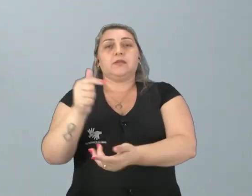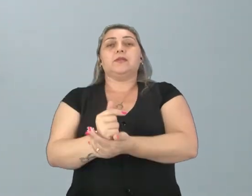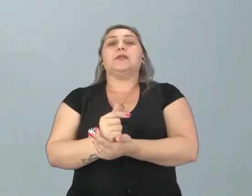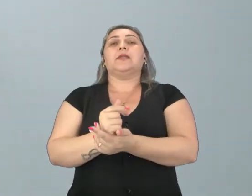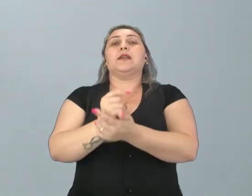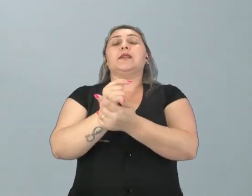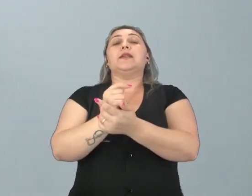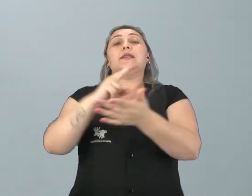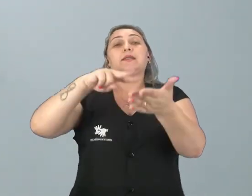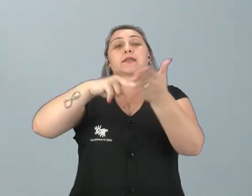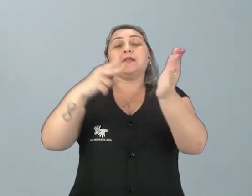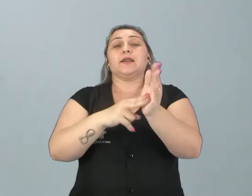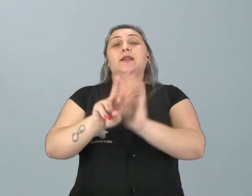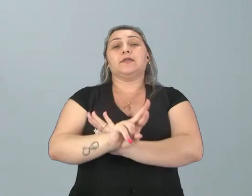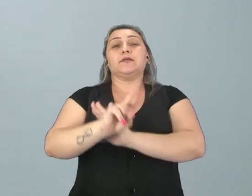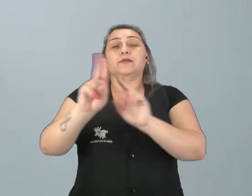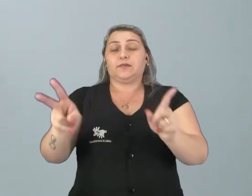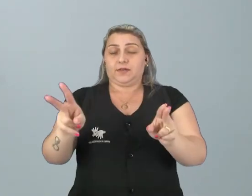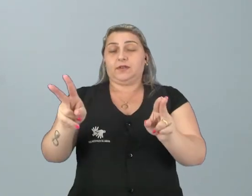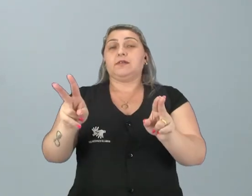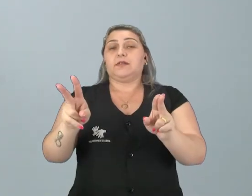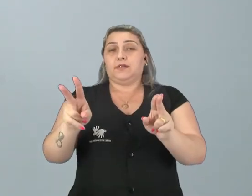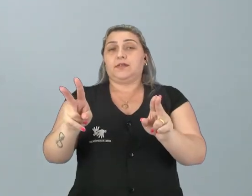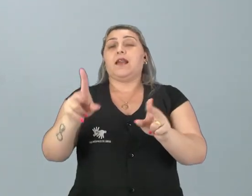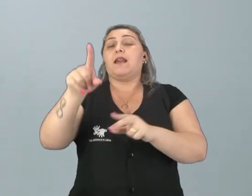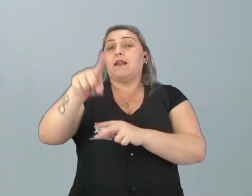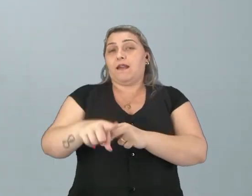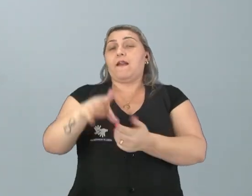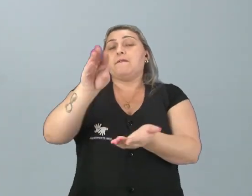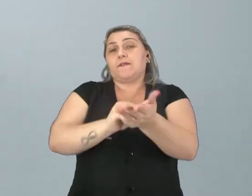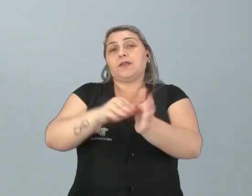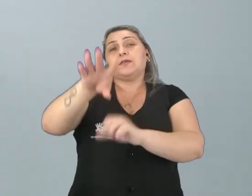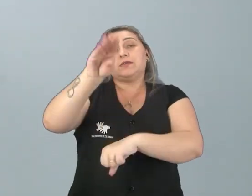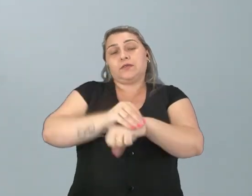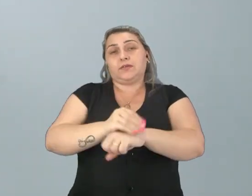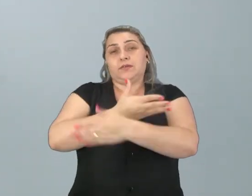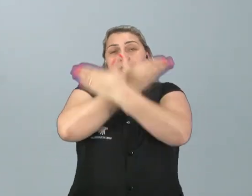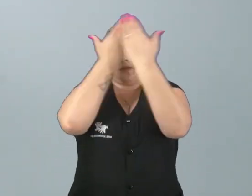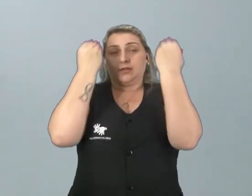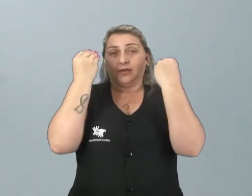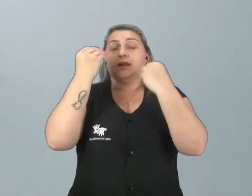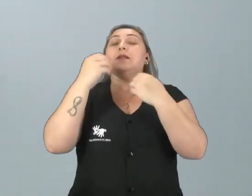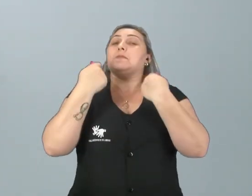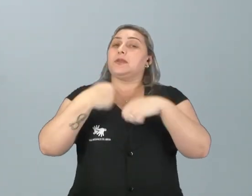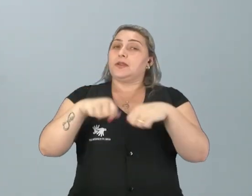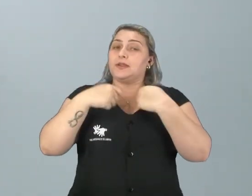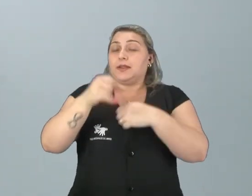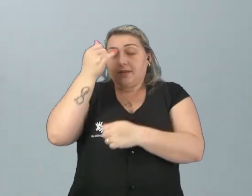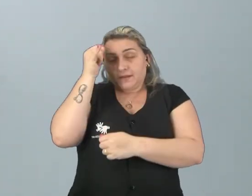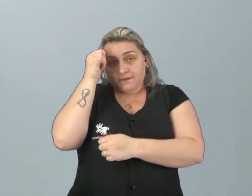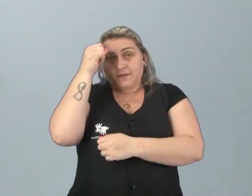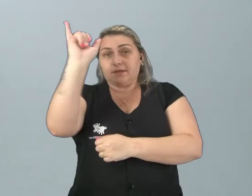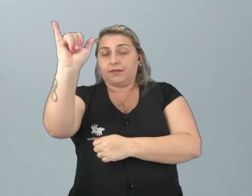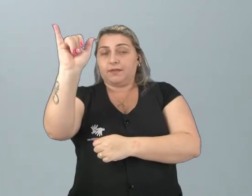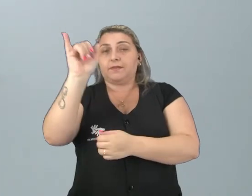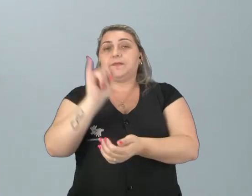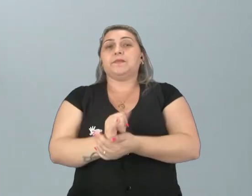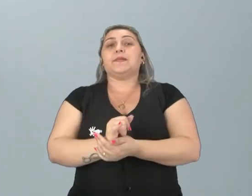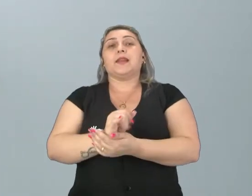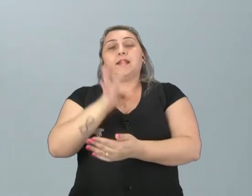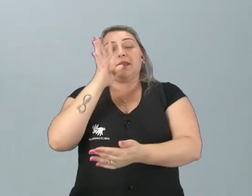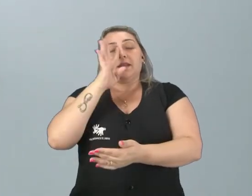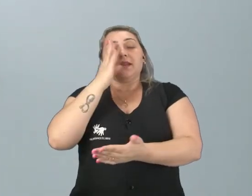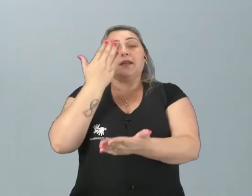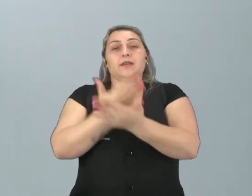duplo sentido não intencional. Esses são os vícios de linguagem. Não esqueçam que eles devem ser evitados. Para